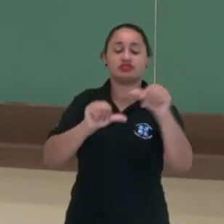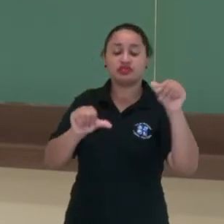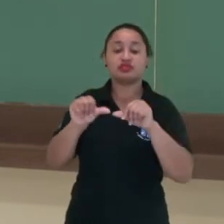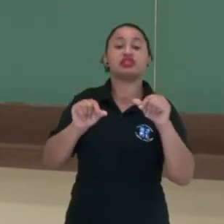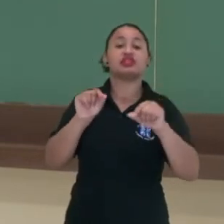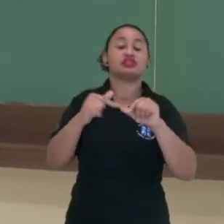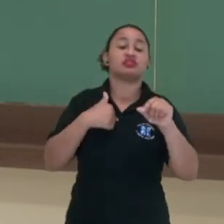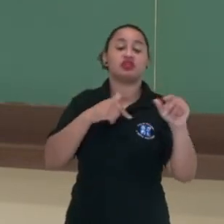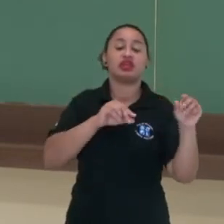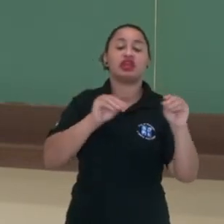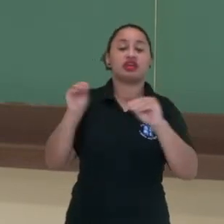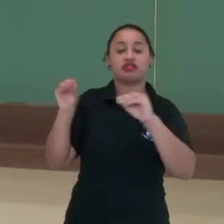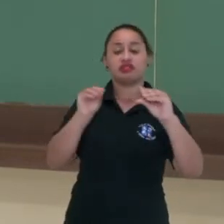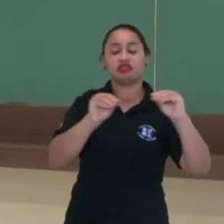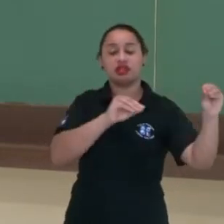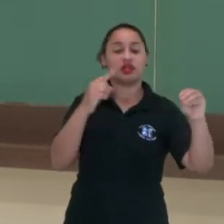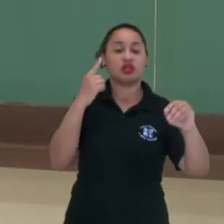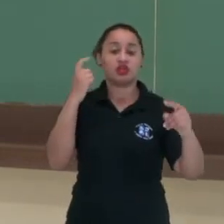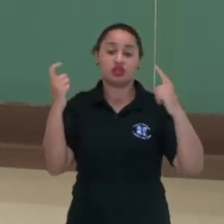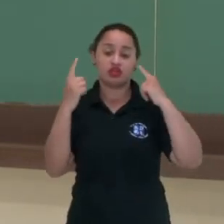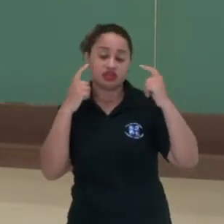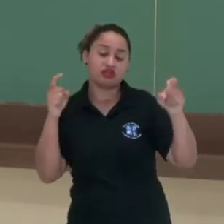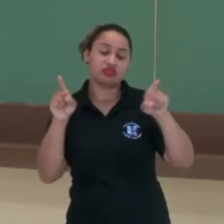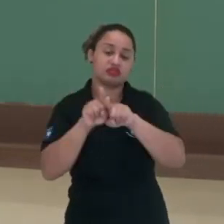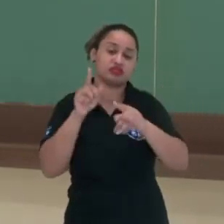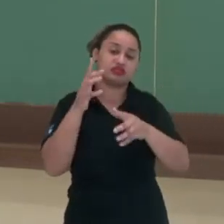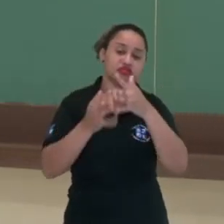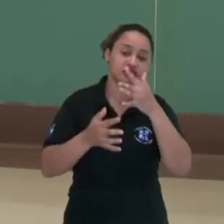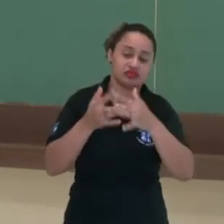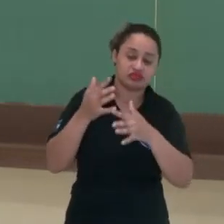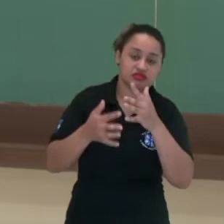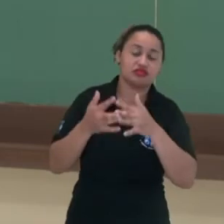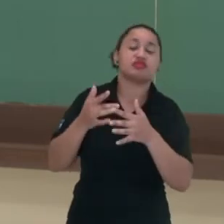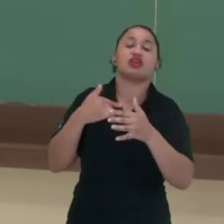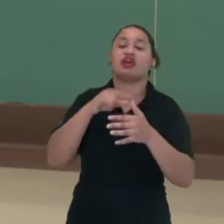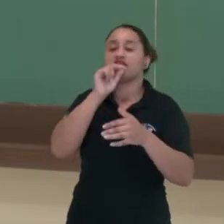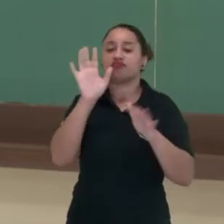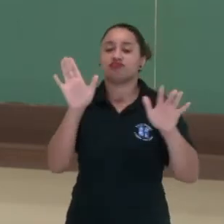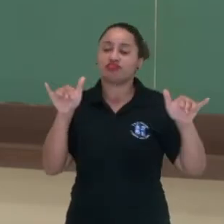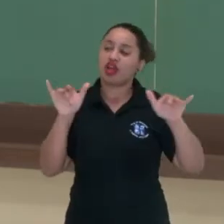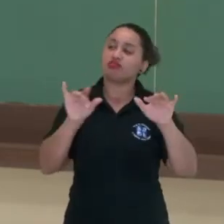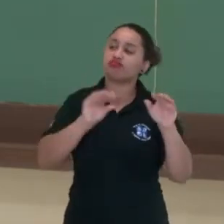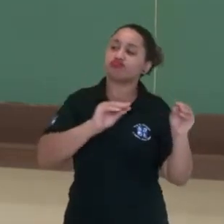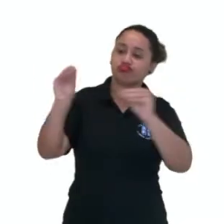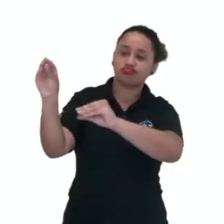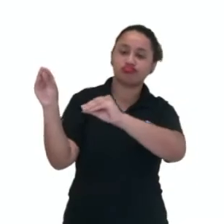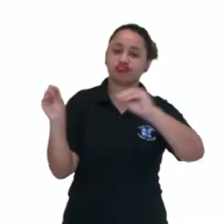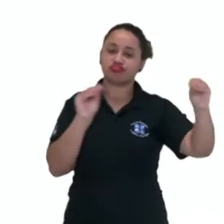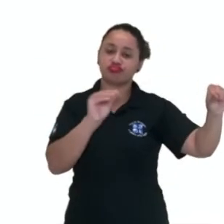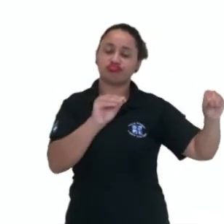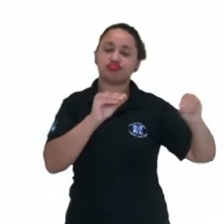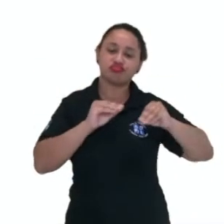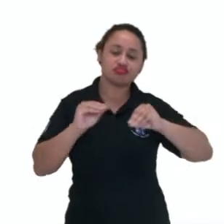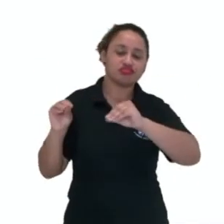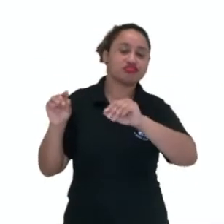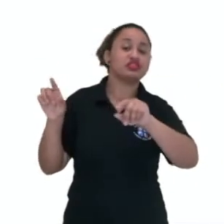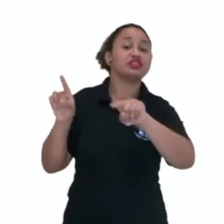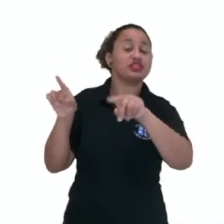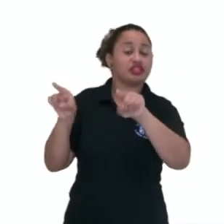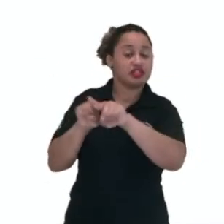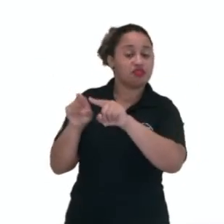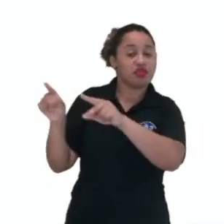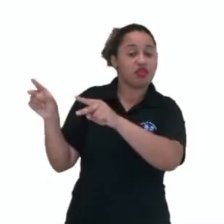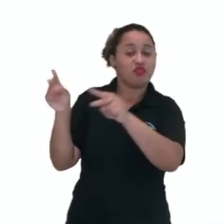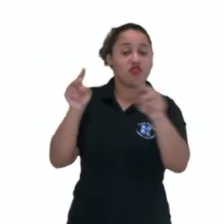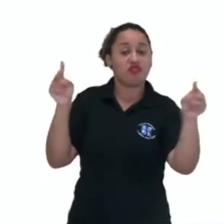fluxo migratório, né? O som vai atrapalhar o fluxo migratório dessas aves. O vento vai mudar a direção,